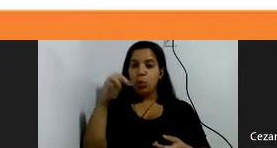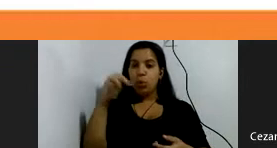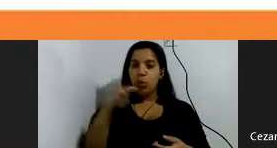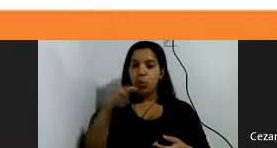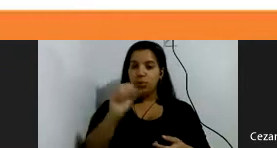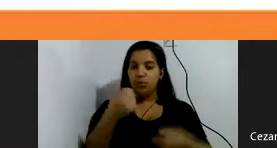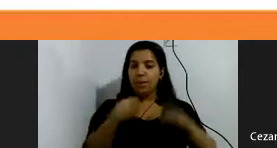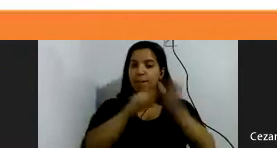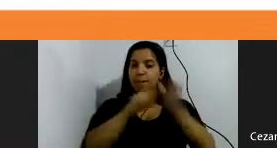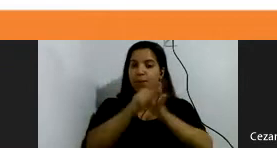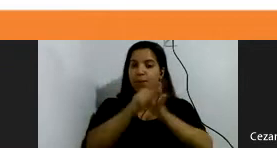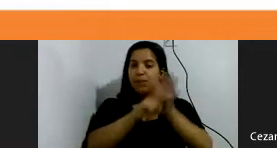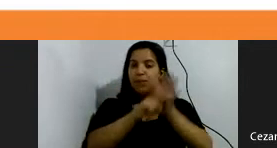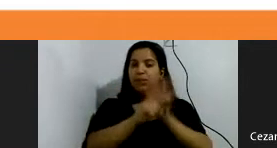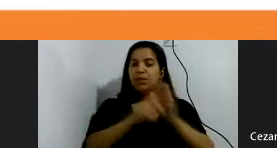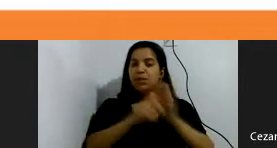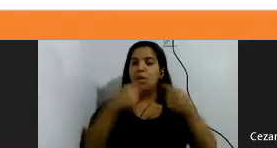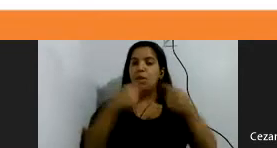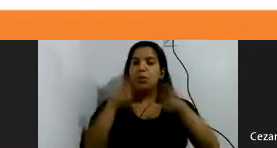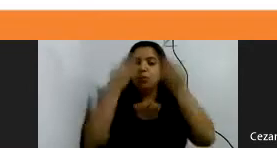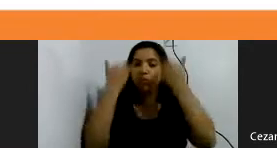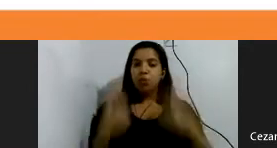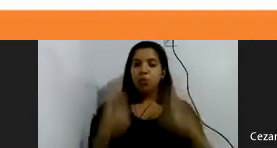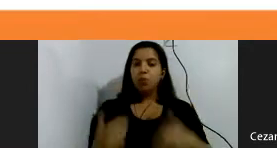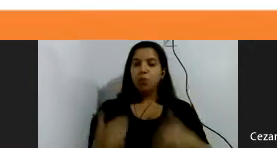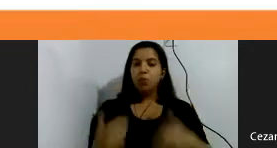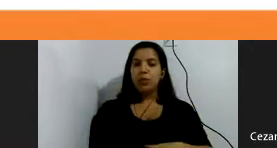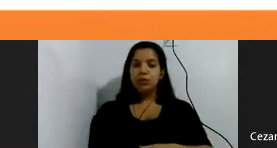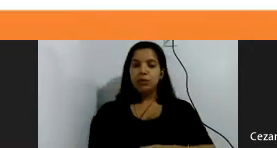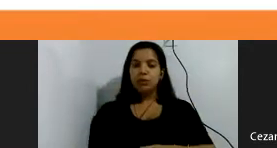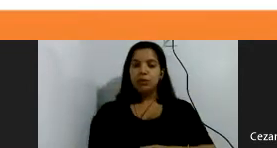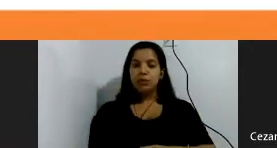vai detectar o anticorpo.